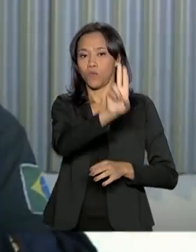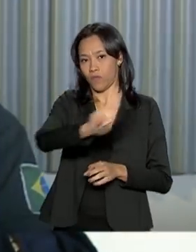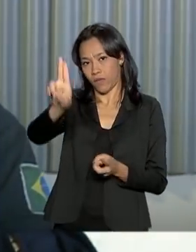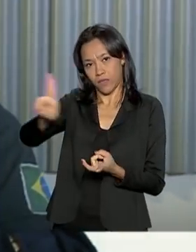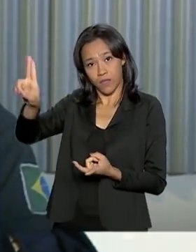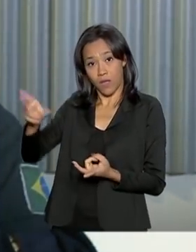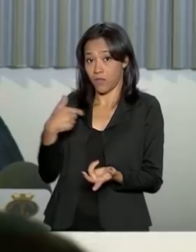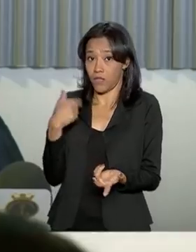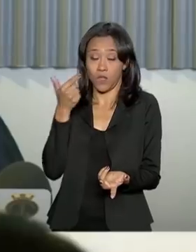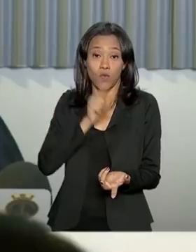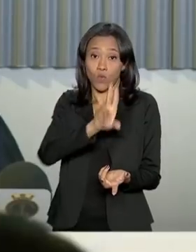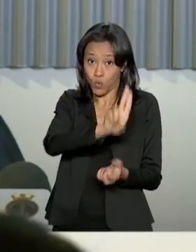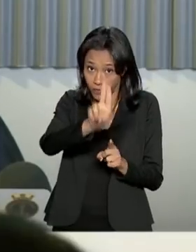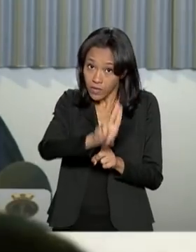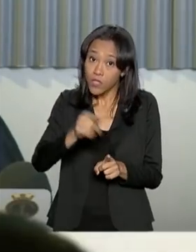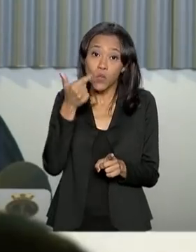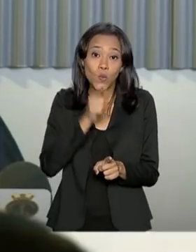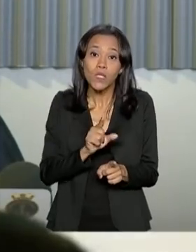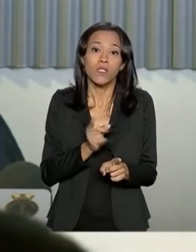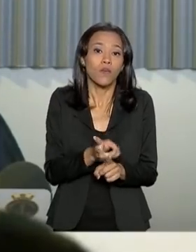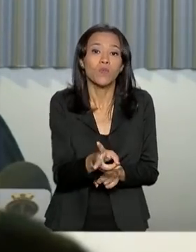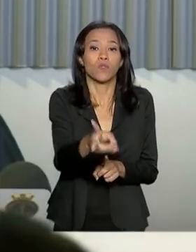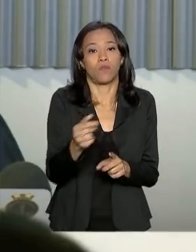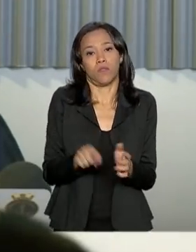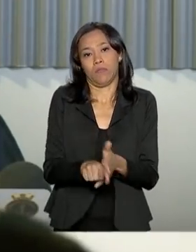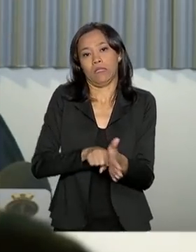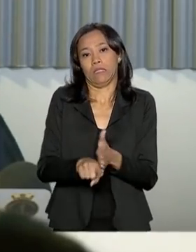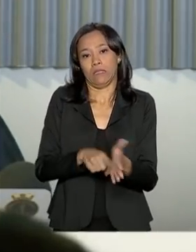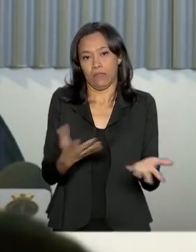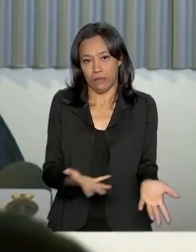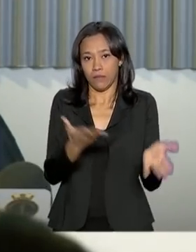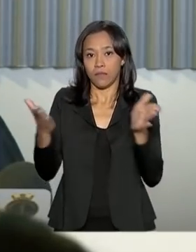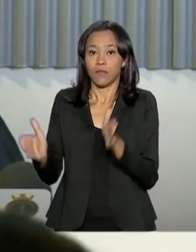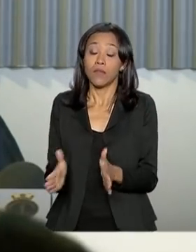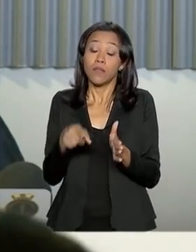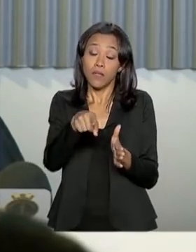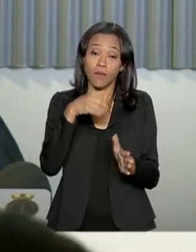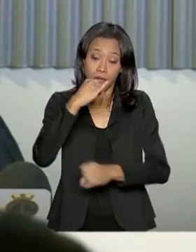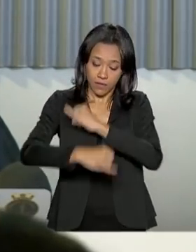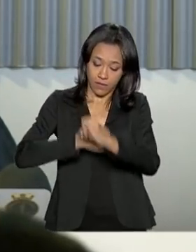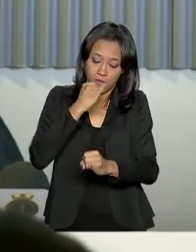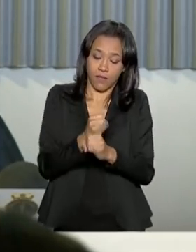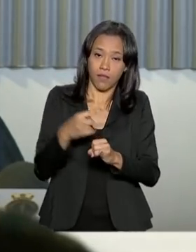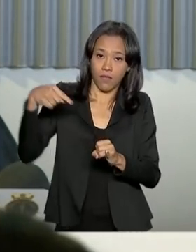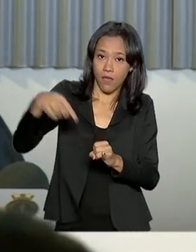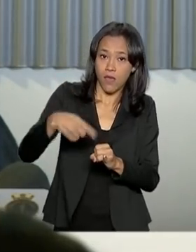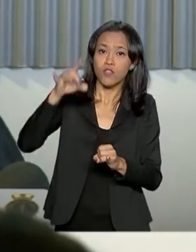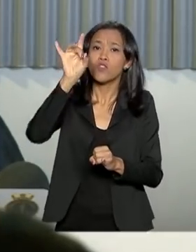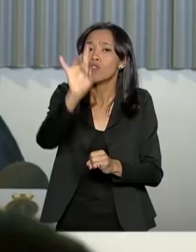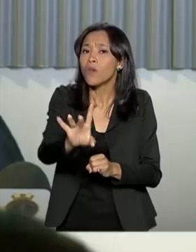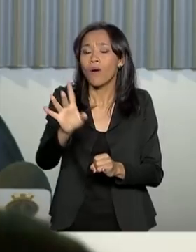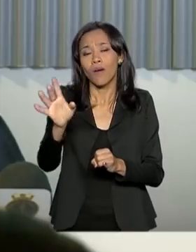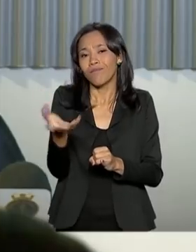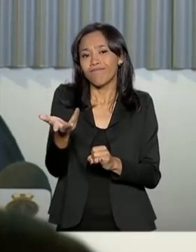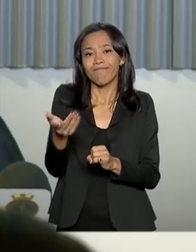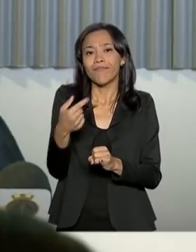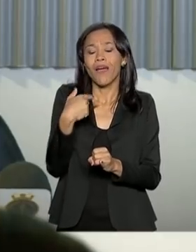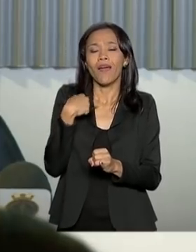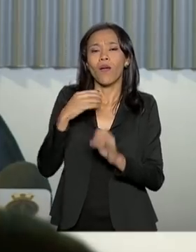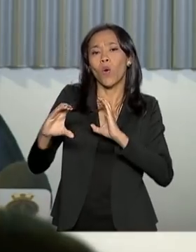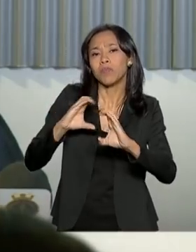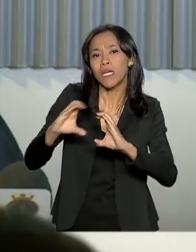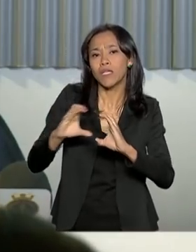suas pesquisas. A banda dedicada para comunicações na estação, ela só permitia que nós fizéssemos